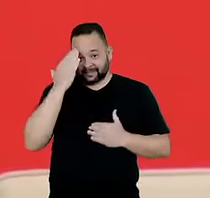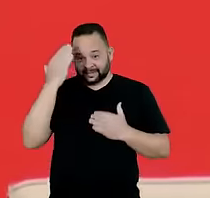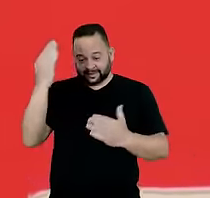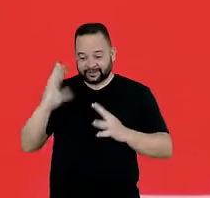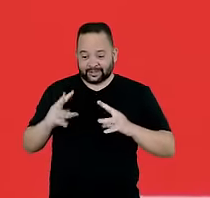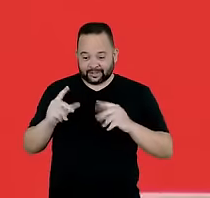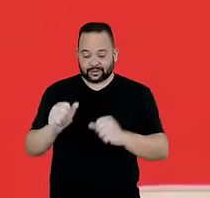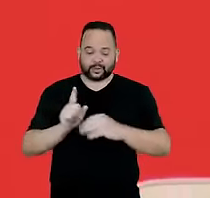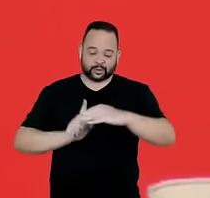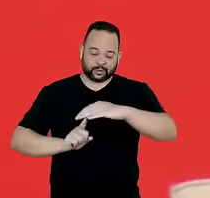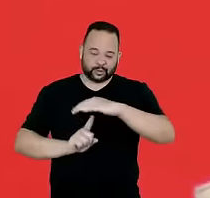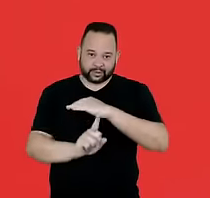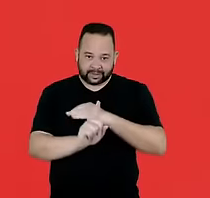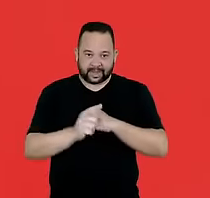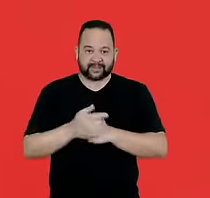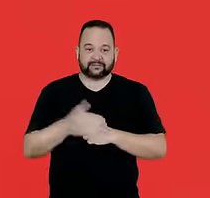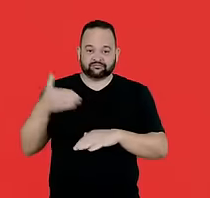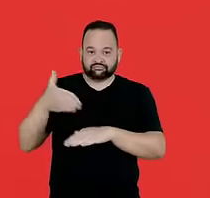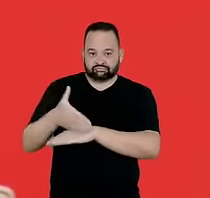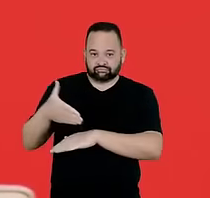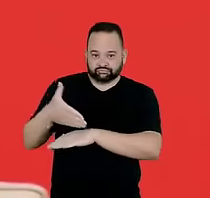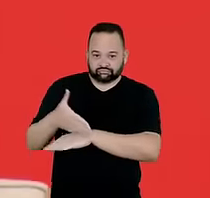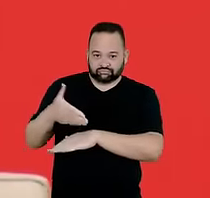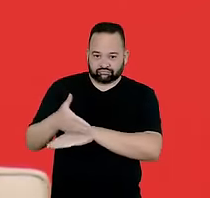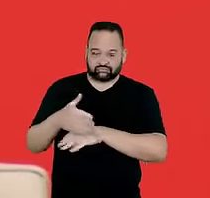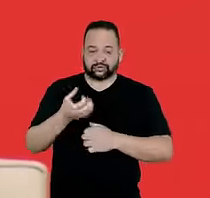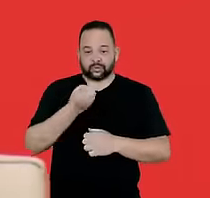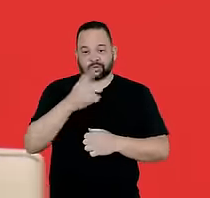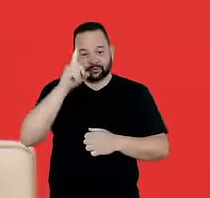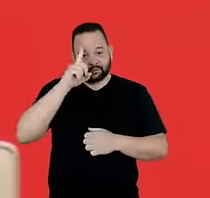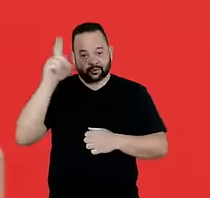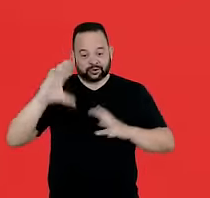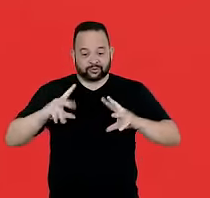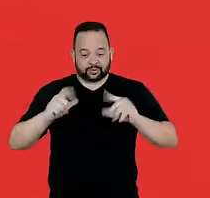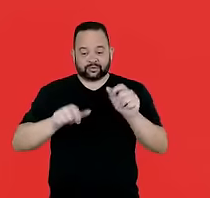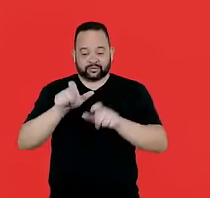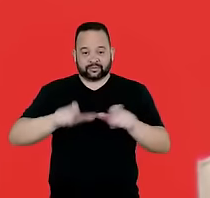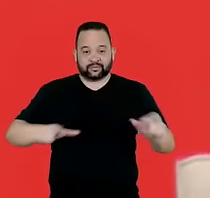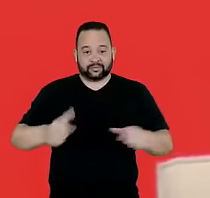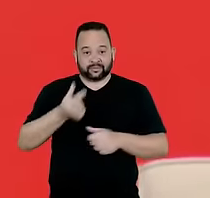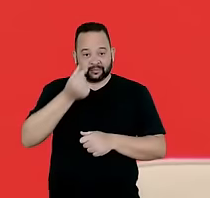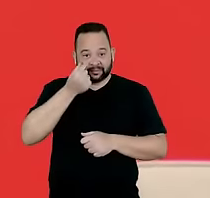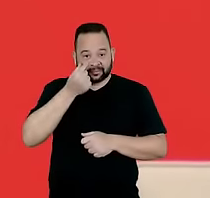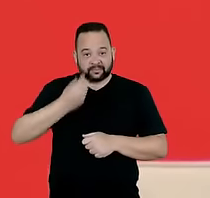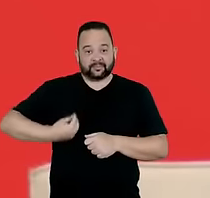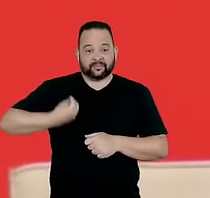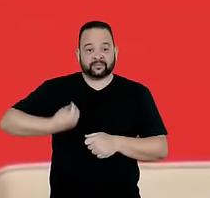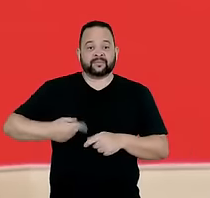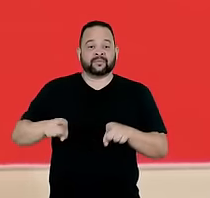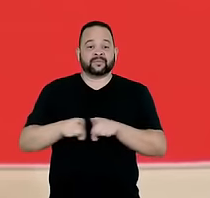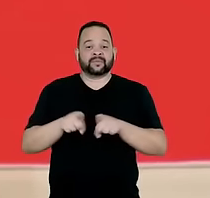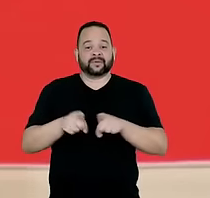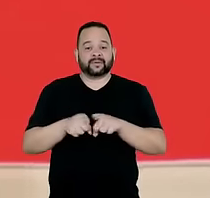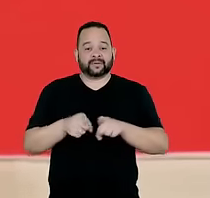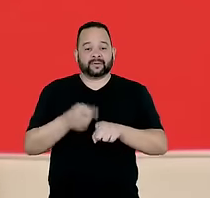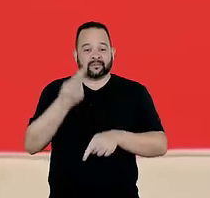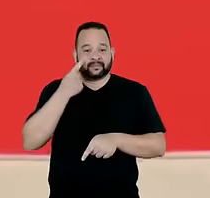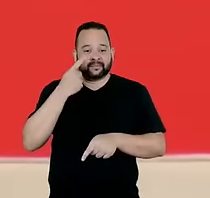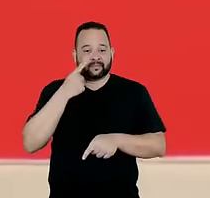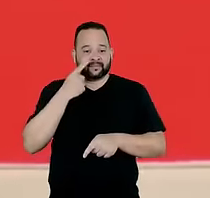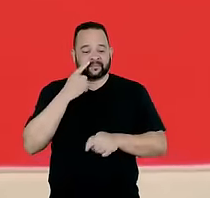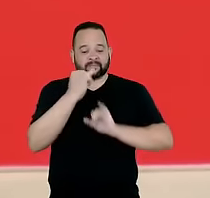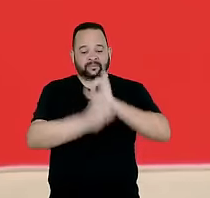que tão participando eh Bom dia para todo mundo que tá aqui para todo mundo que tá acompanhando pela internet e